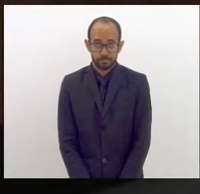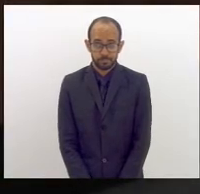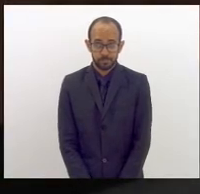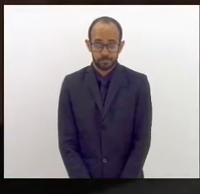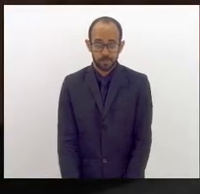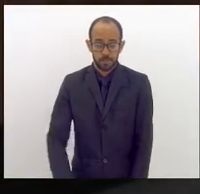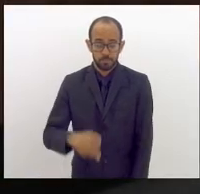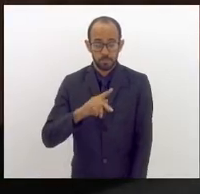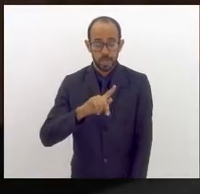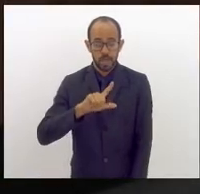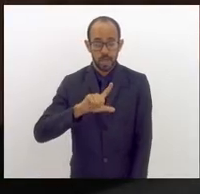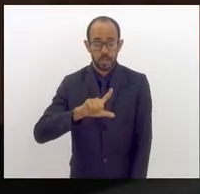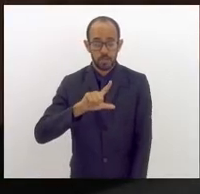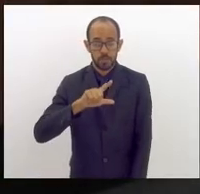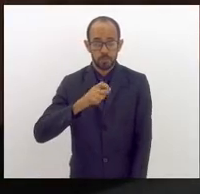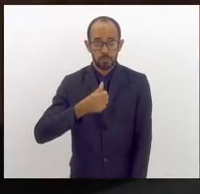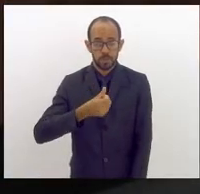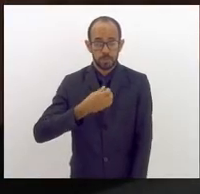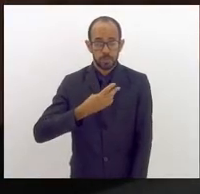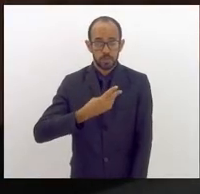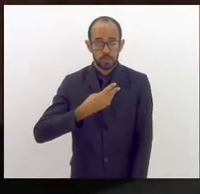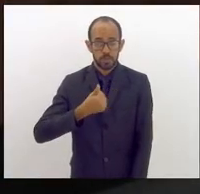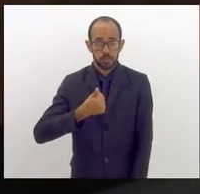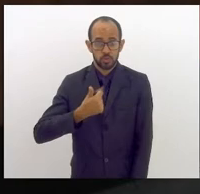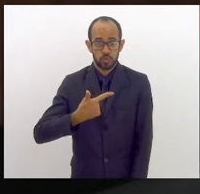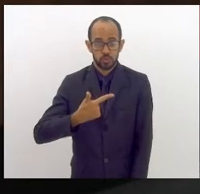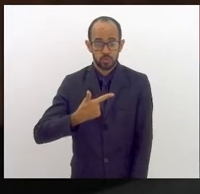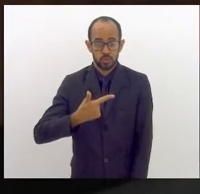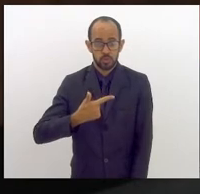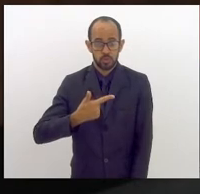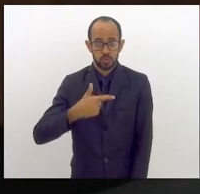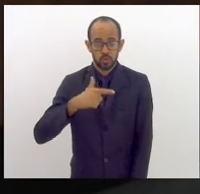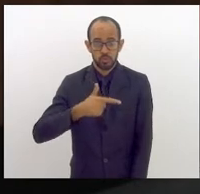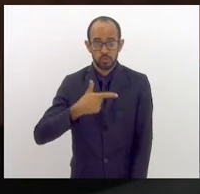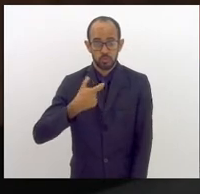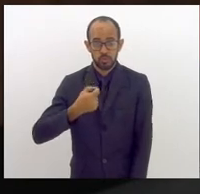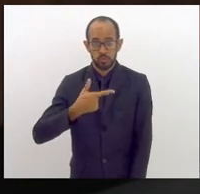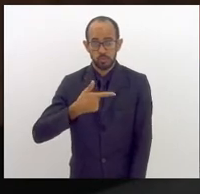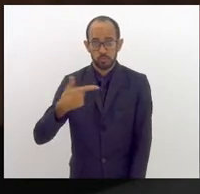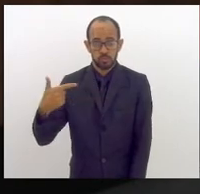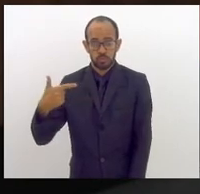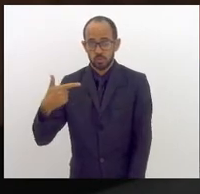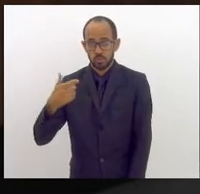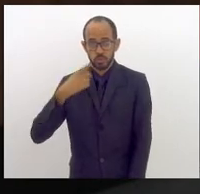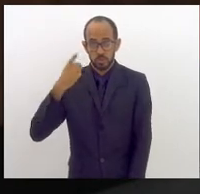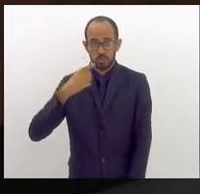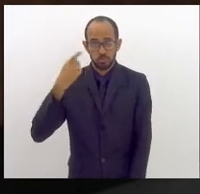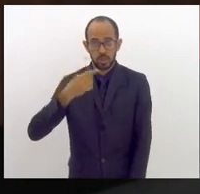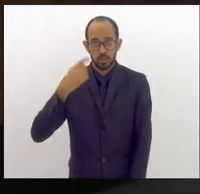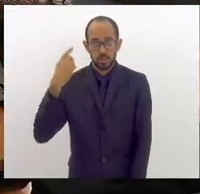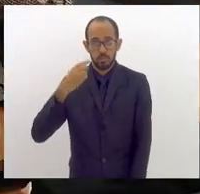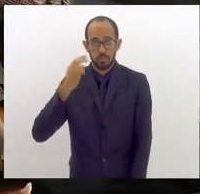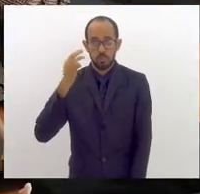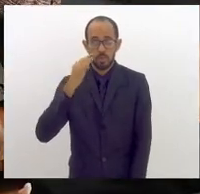PL 6312 de 22 de autoria do deputada Mônica Francisco